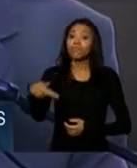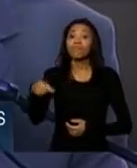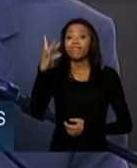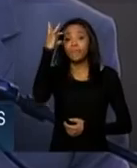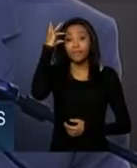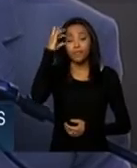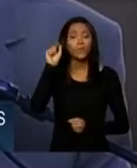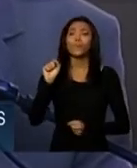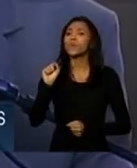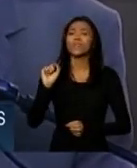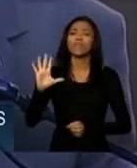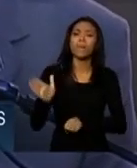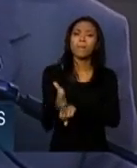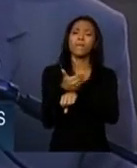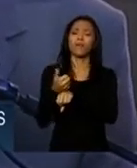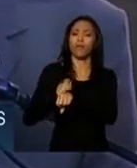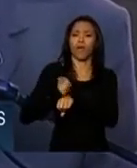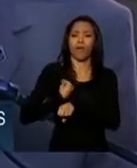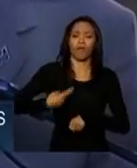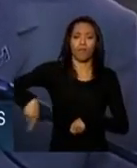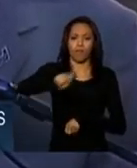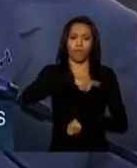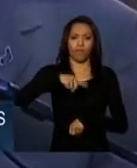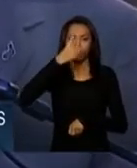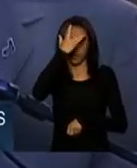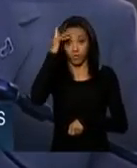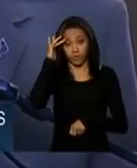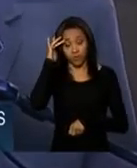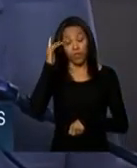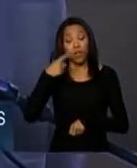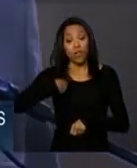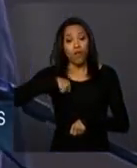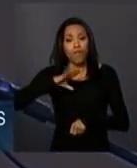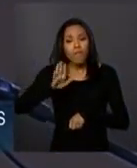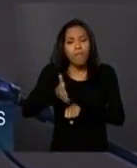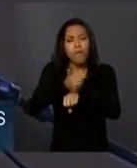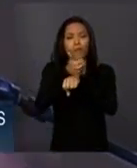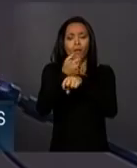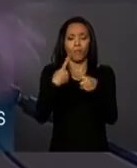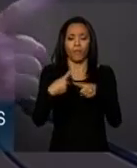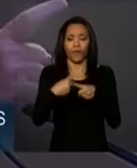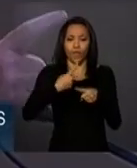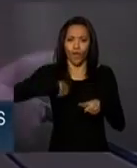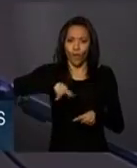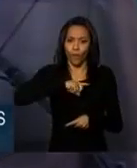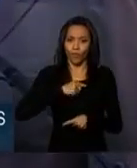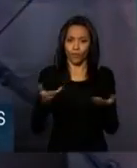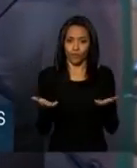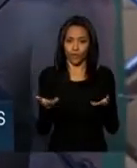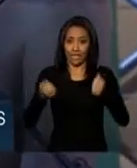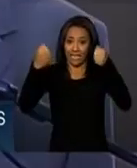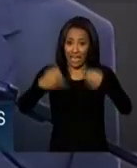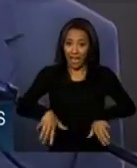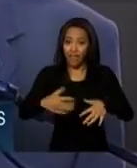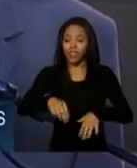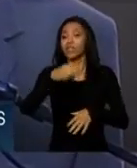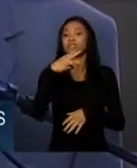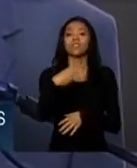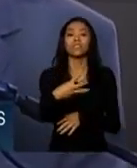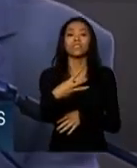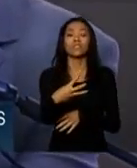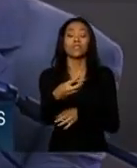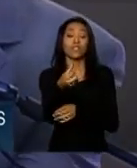o que vai melhorar a vida das pessoas? Nós vamos melhorar porque hoje a gente gasta 32